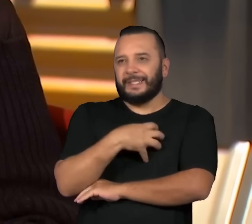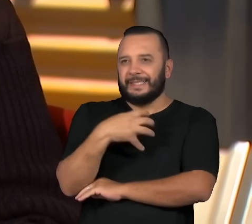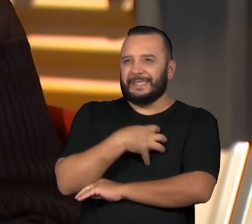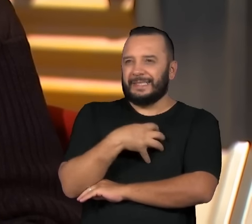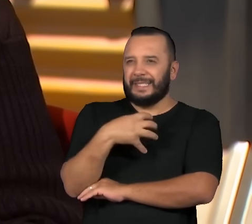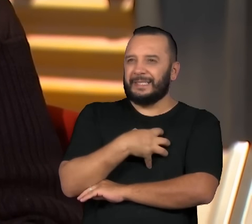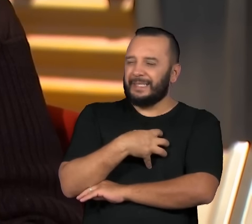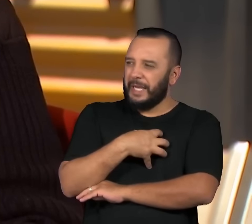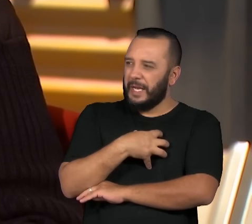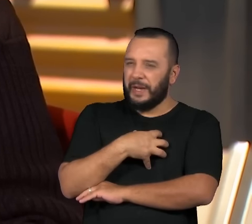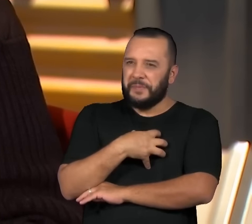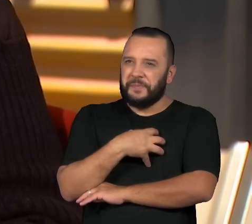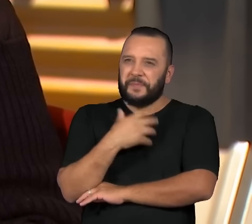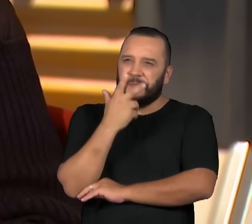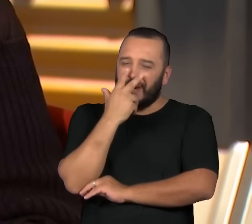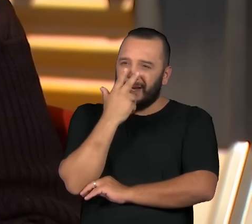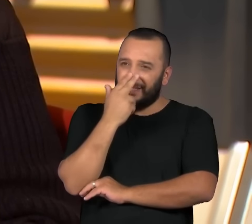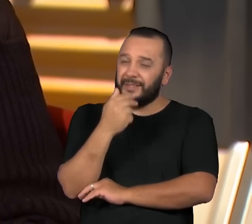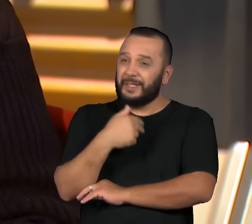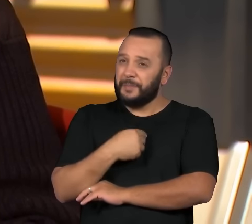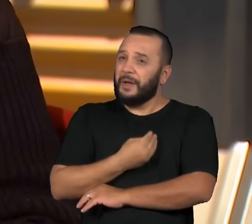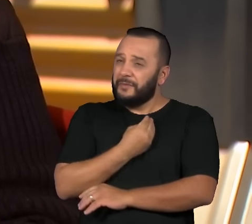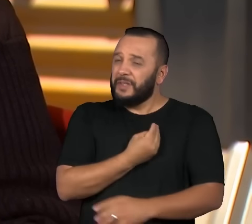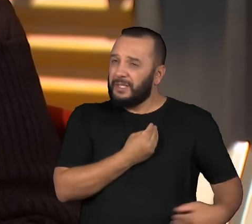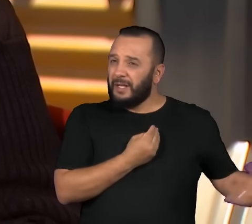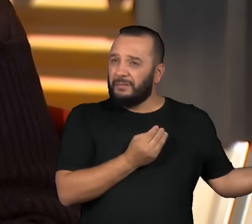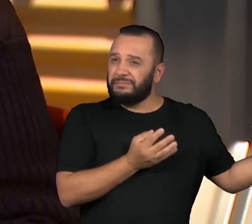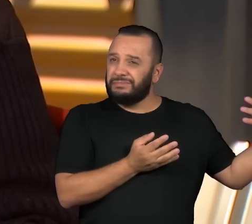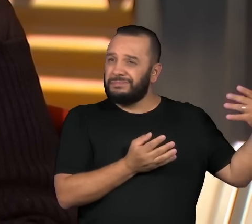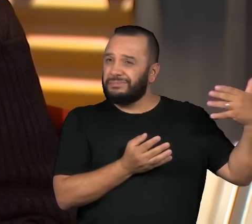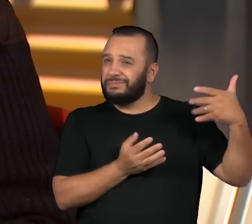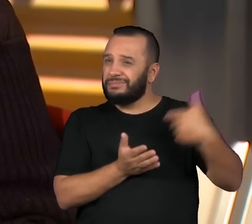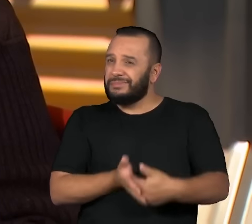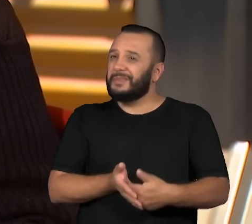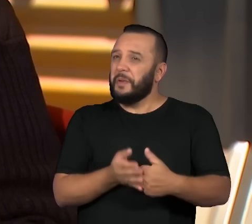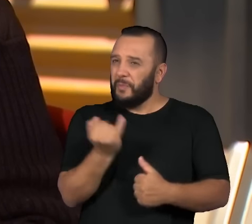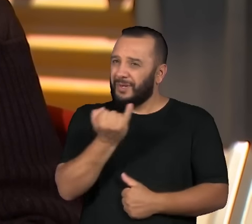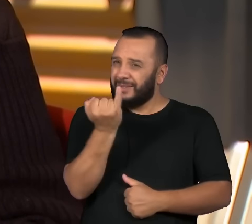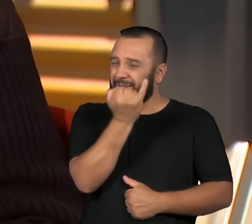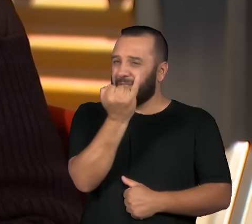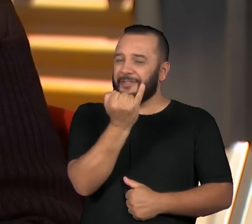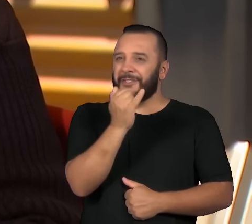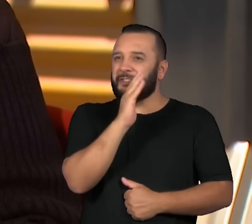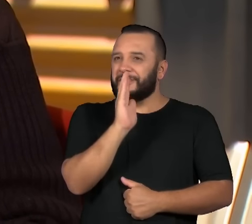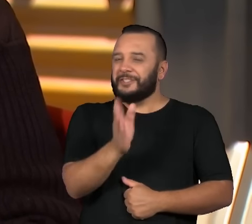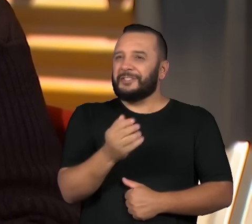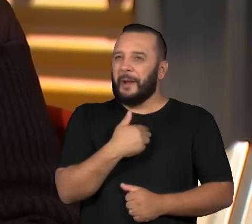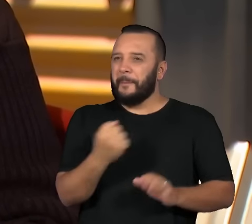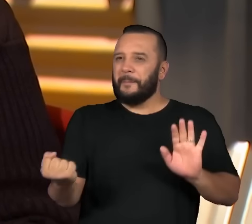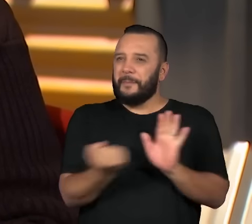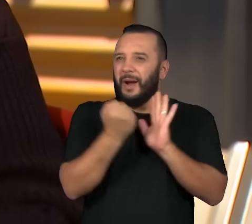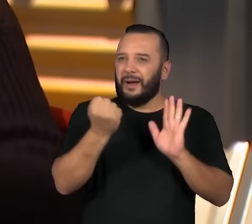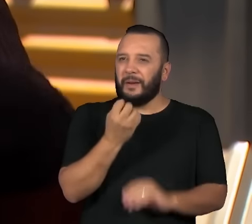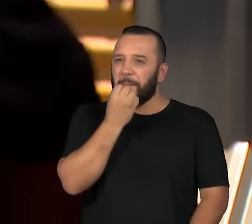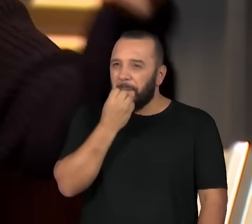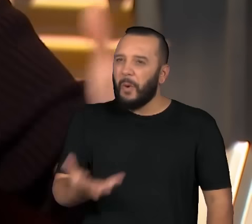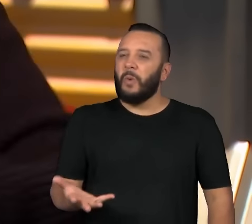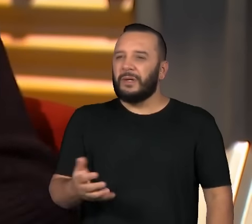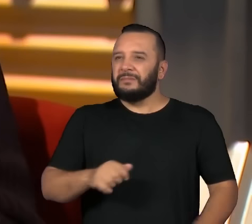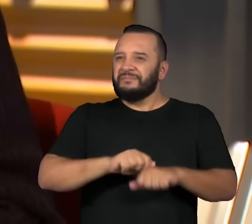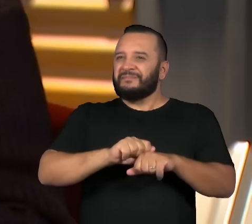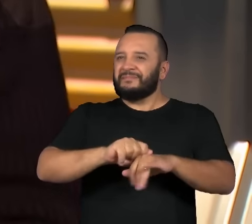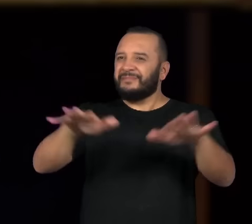sensação de que algo foi feito, sabe, com a minha vida. De que alguma marca foi deixada, ou alguma coisa de bom, seja o